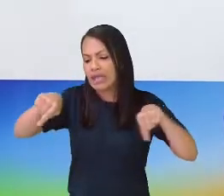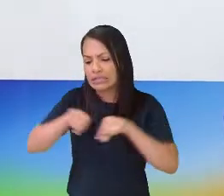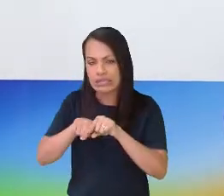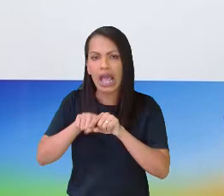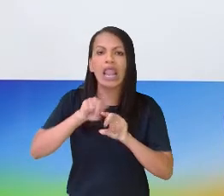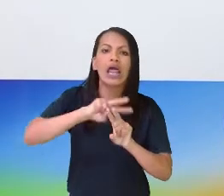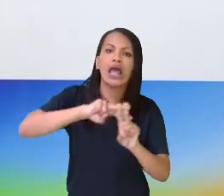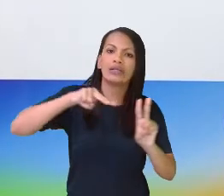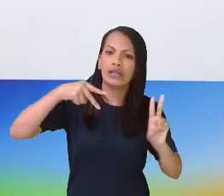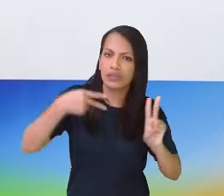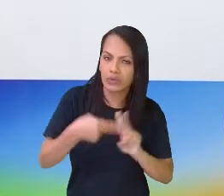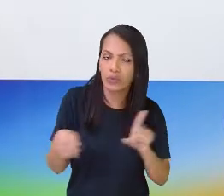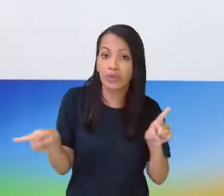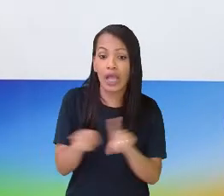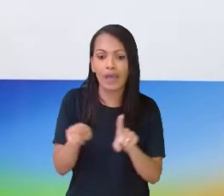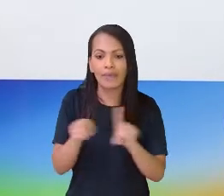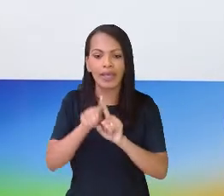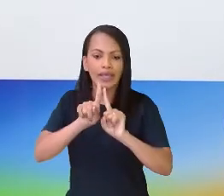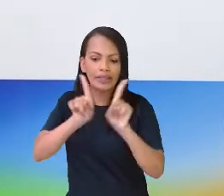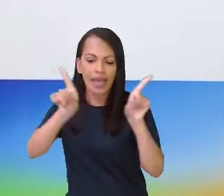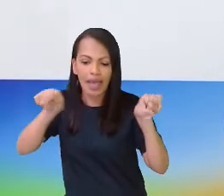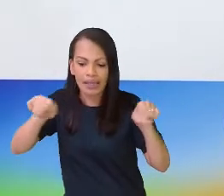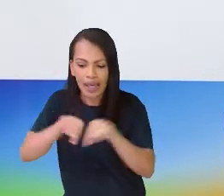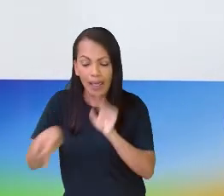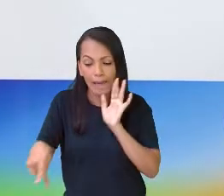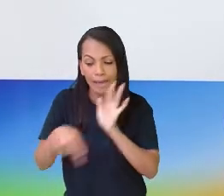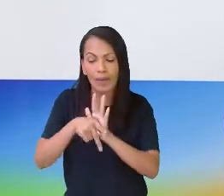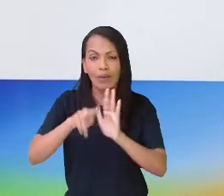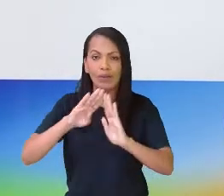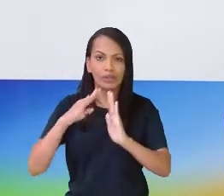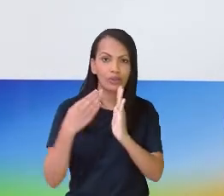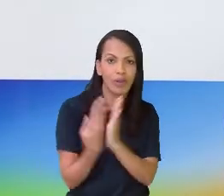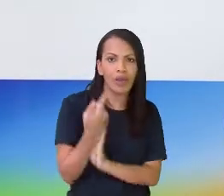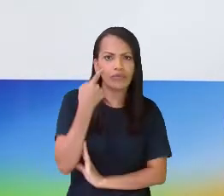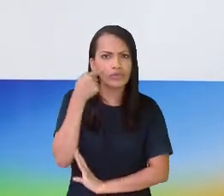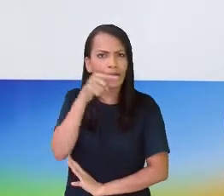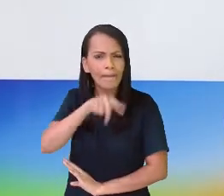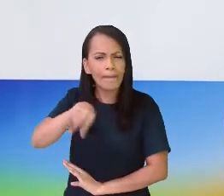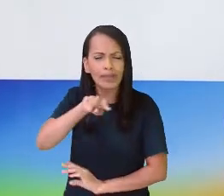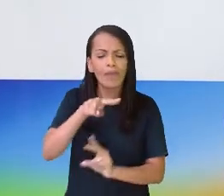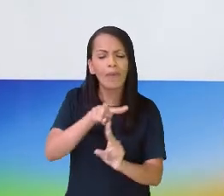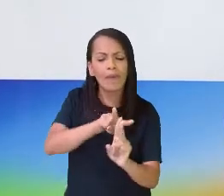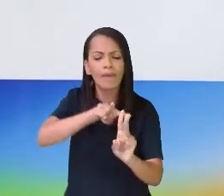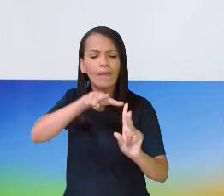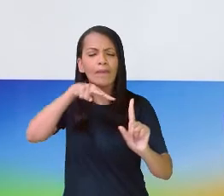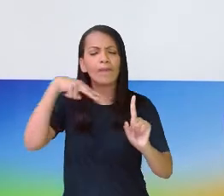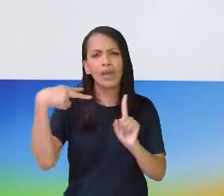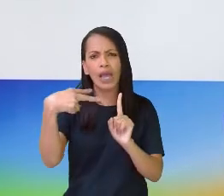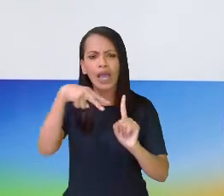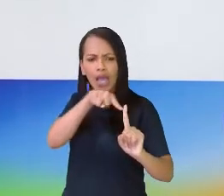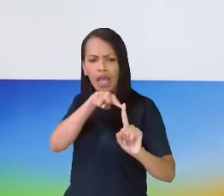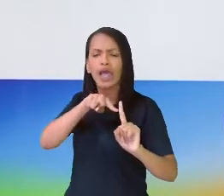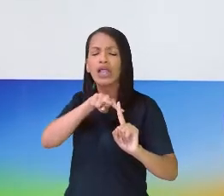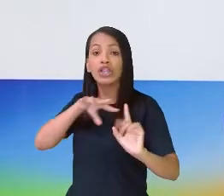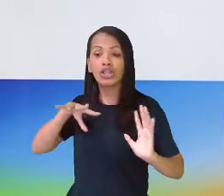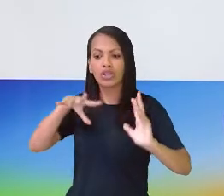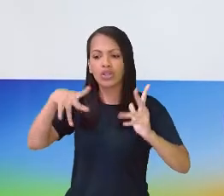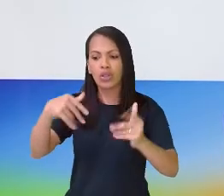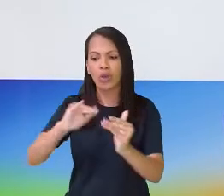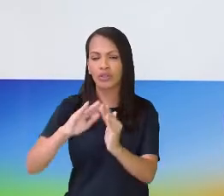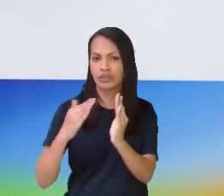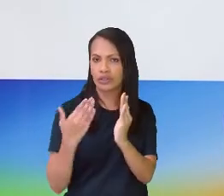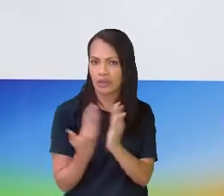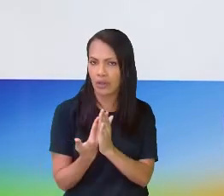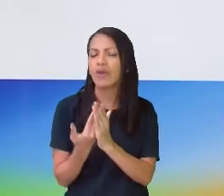quanto na sala regular. Então, percebam que esse olhar é um olhar que se estende para a escola toda. Não é? A gente está falando